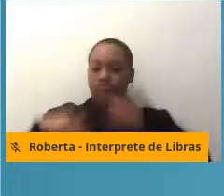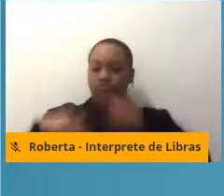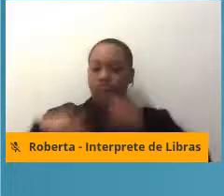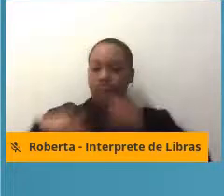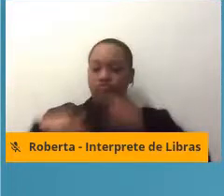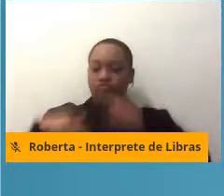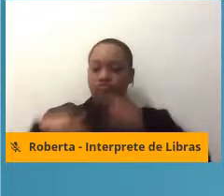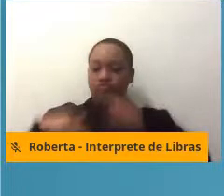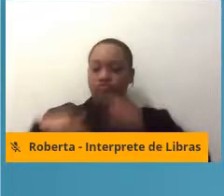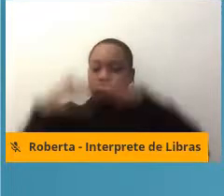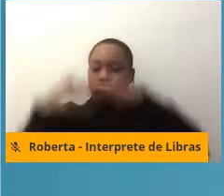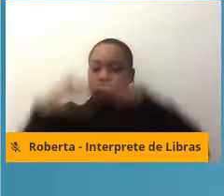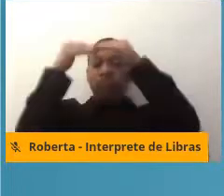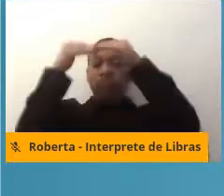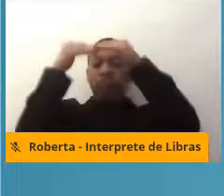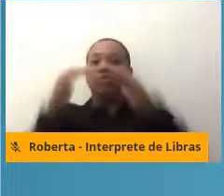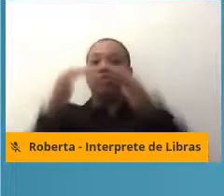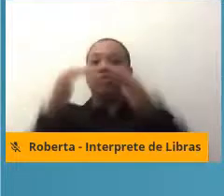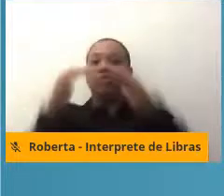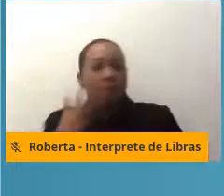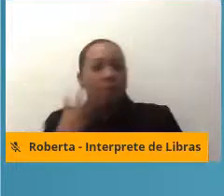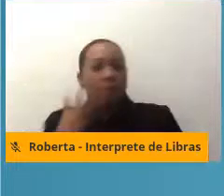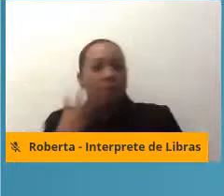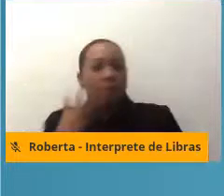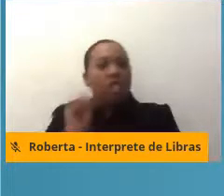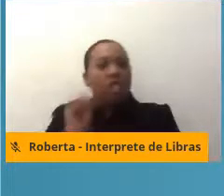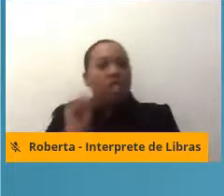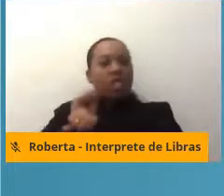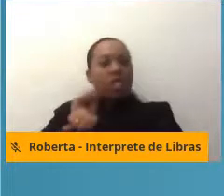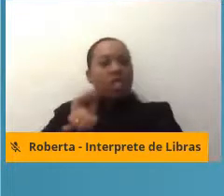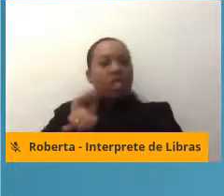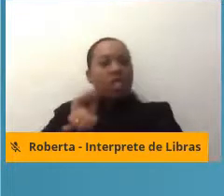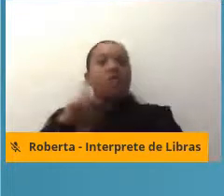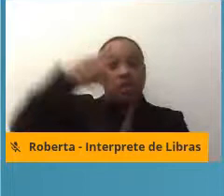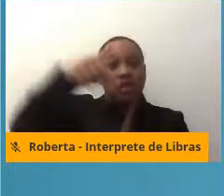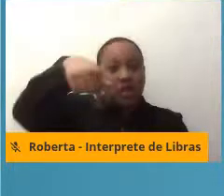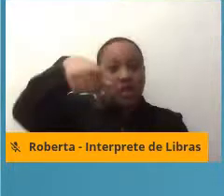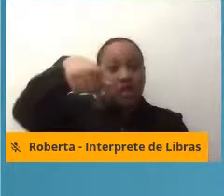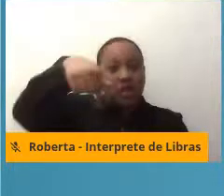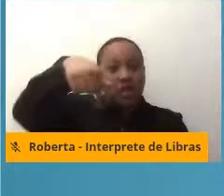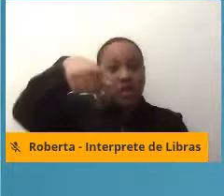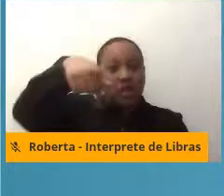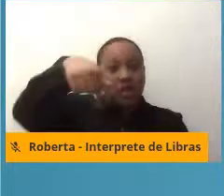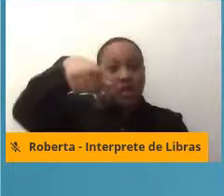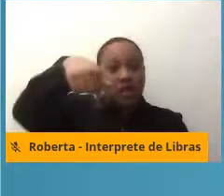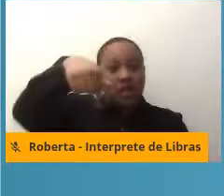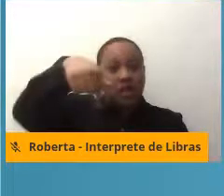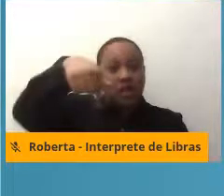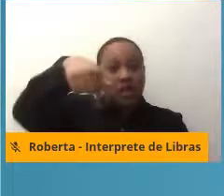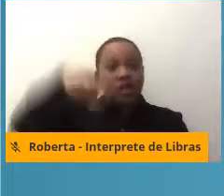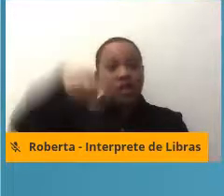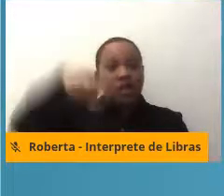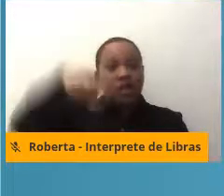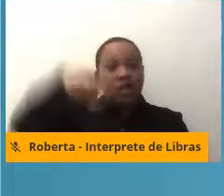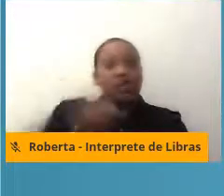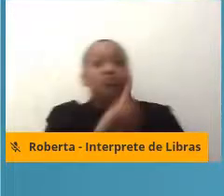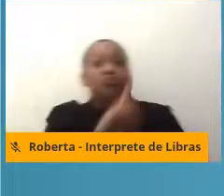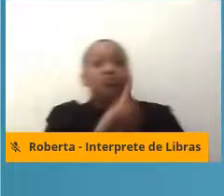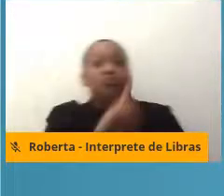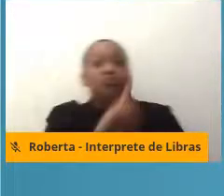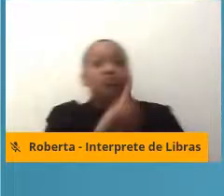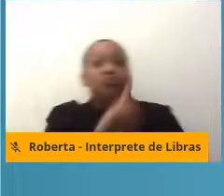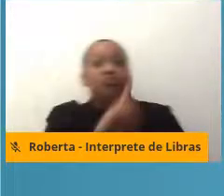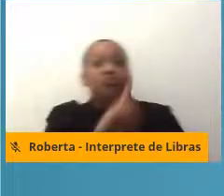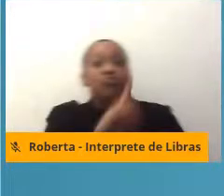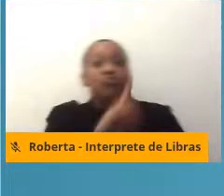sendo detectados. A partir do 7º dia, o IgM funciona, né? Só que nem tudo funciona desse jeito que está